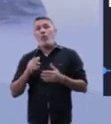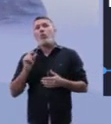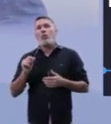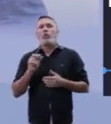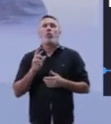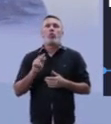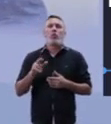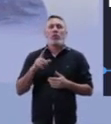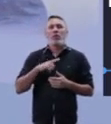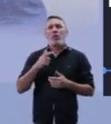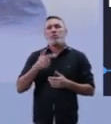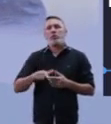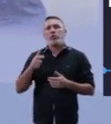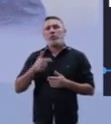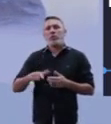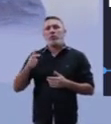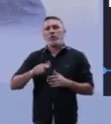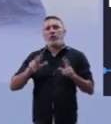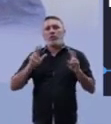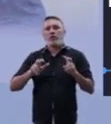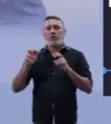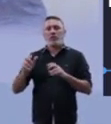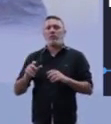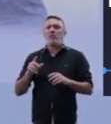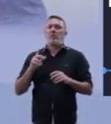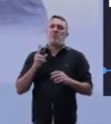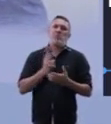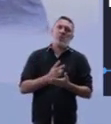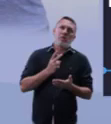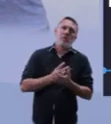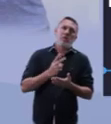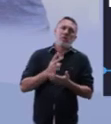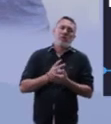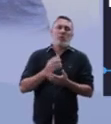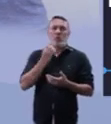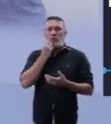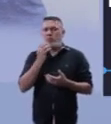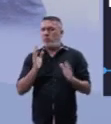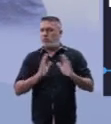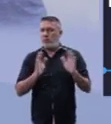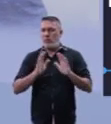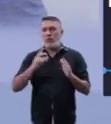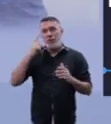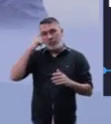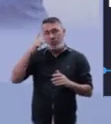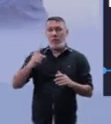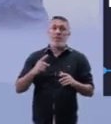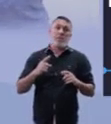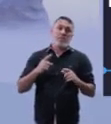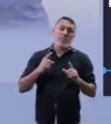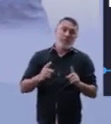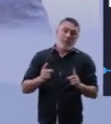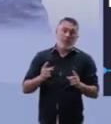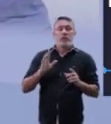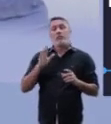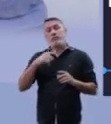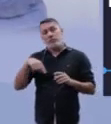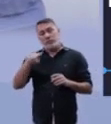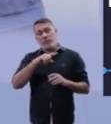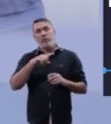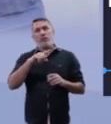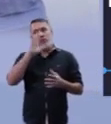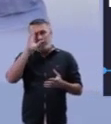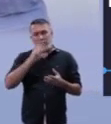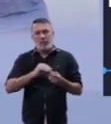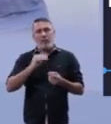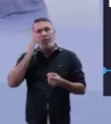O nosso foco aqui não é ficar repetindo temas que já caíram, obviamente. Nós não temos essa ideia. Mas